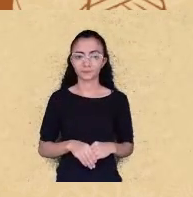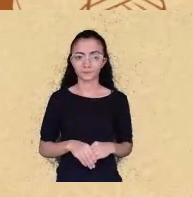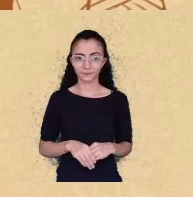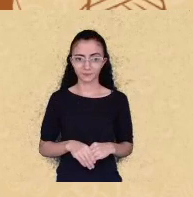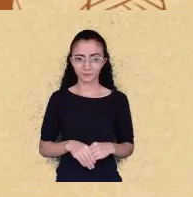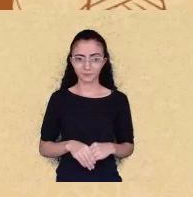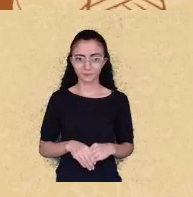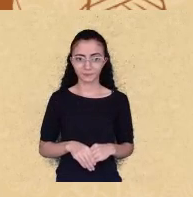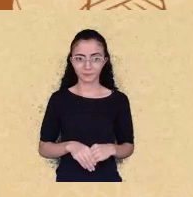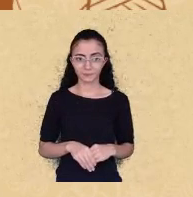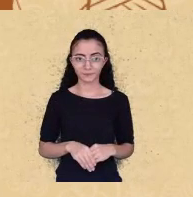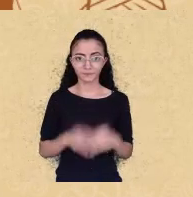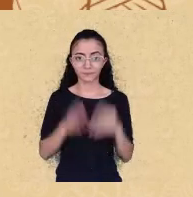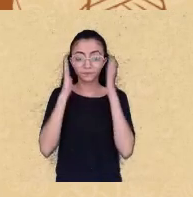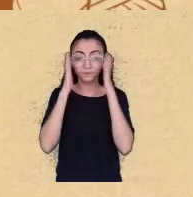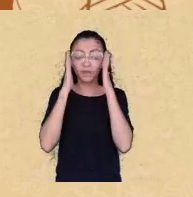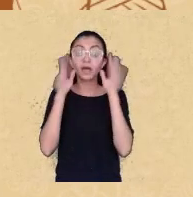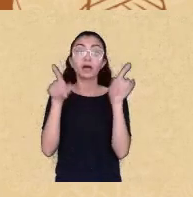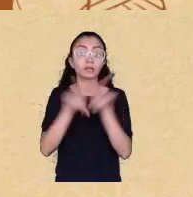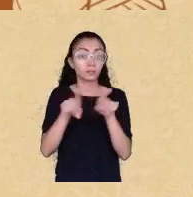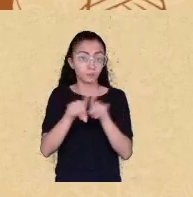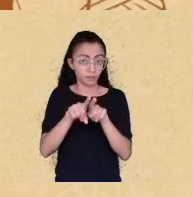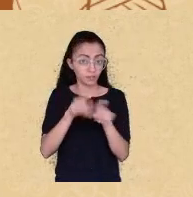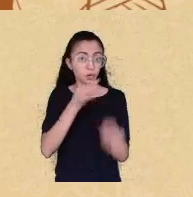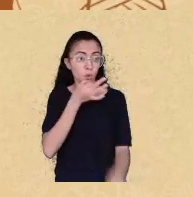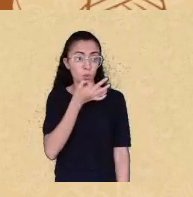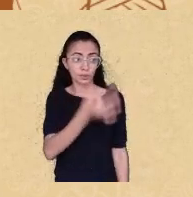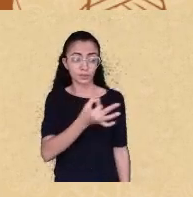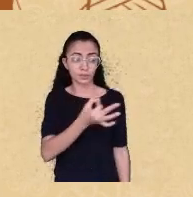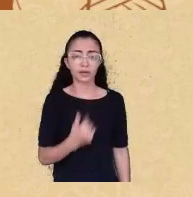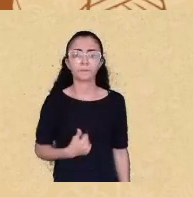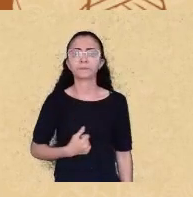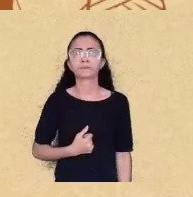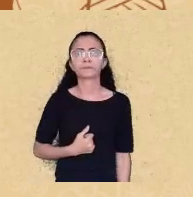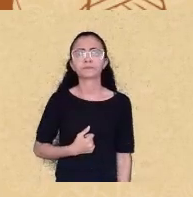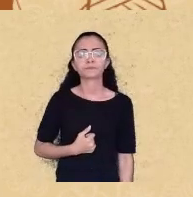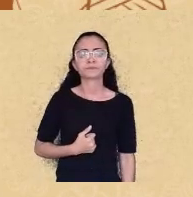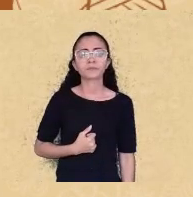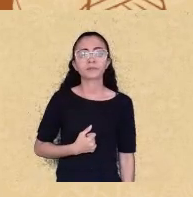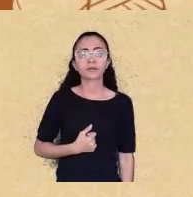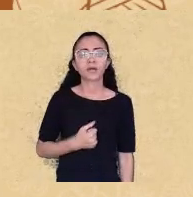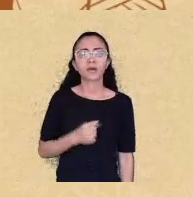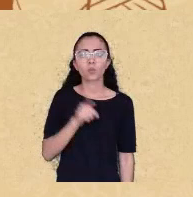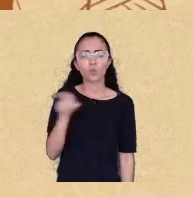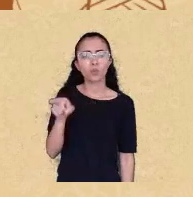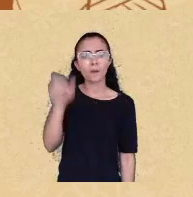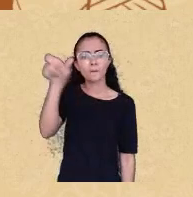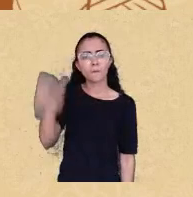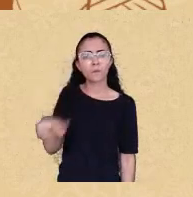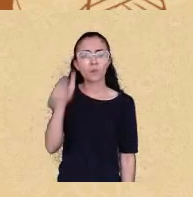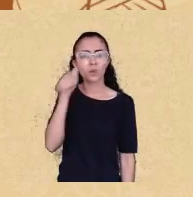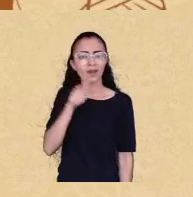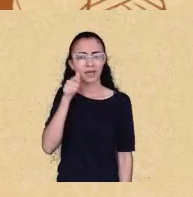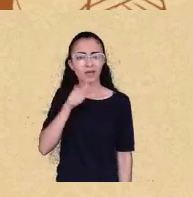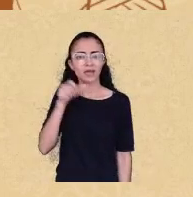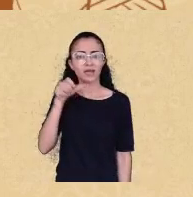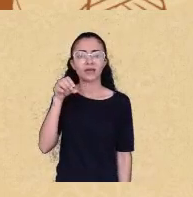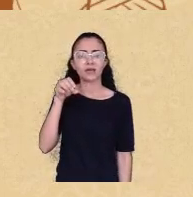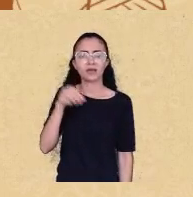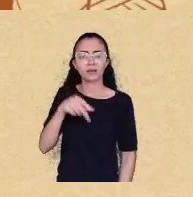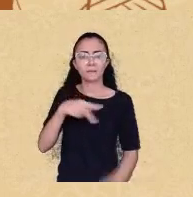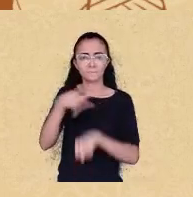Vou comentar também, outro dia eu apresentei para colegas lá de Moçambique, foi interessante, tem estudos